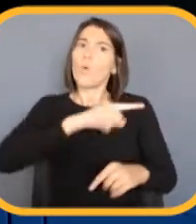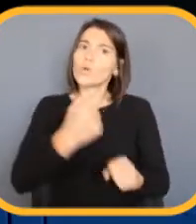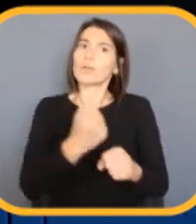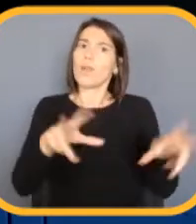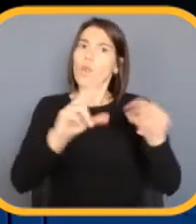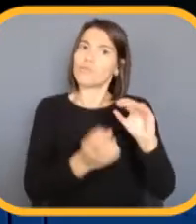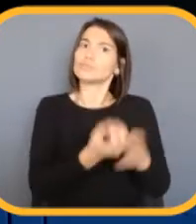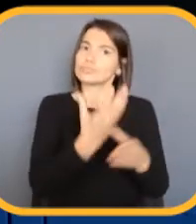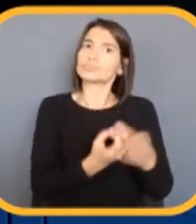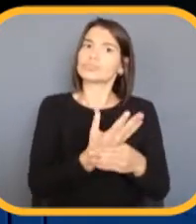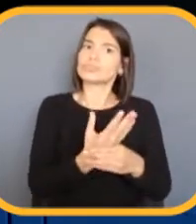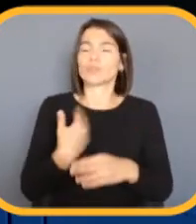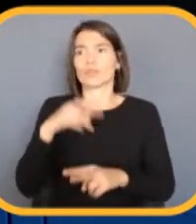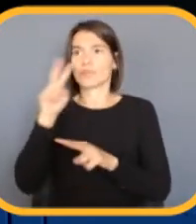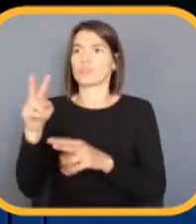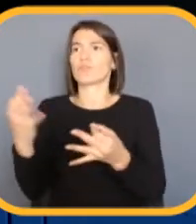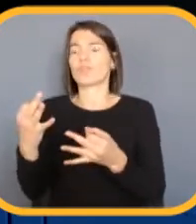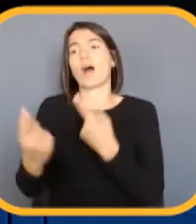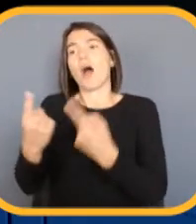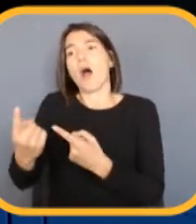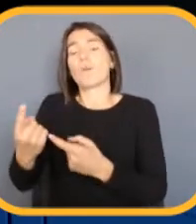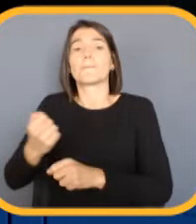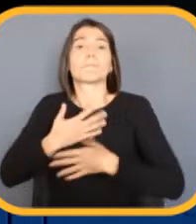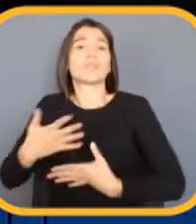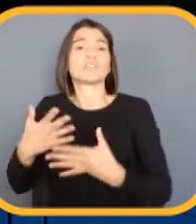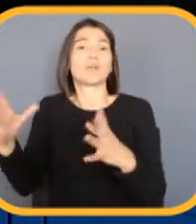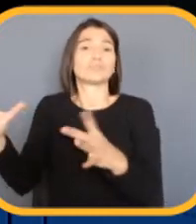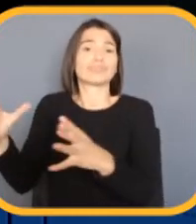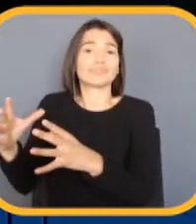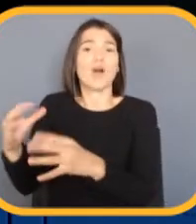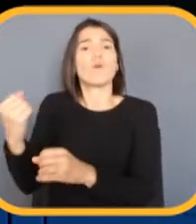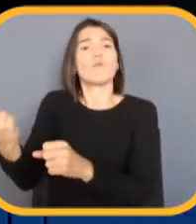mas ao mesmo tempo também vem construir outros. E tipicamente o que está a fazer, o que estamos a verificar está a